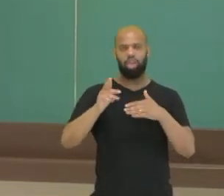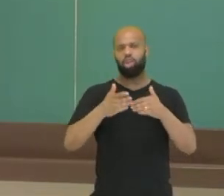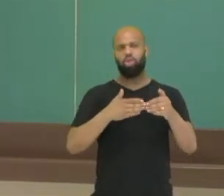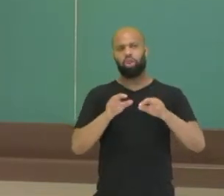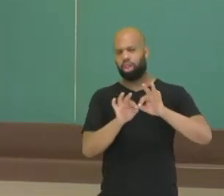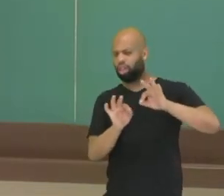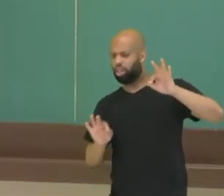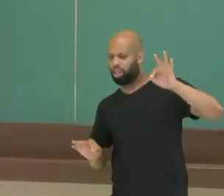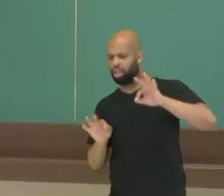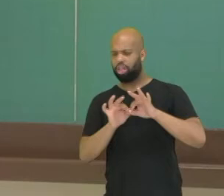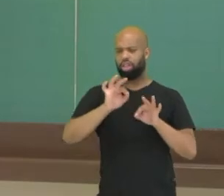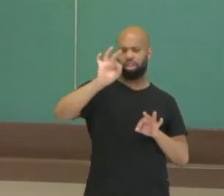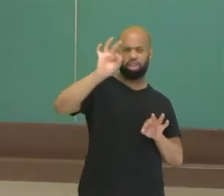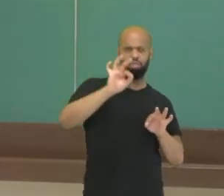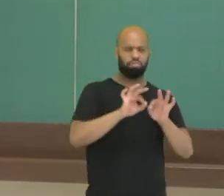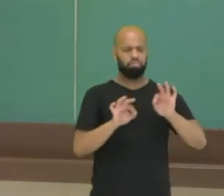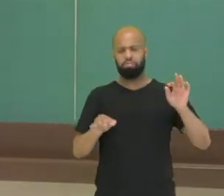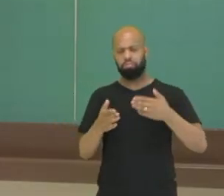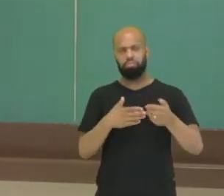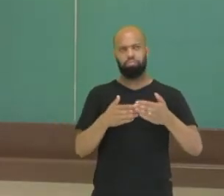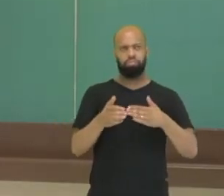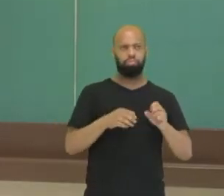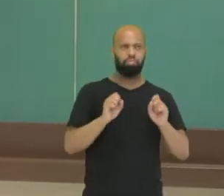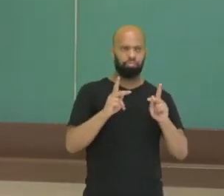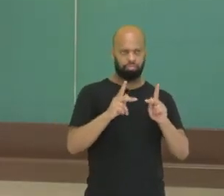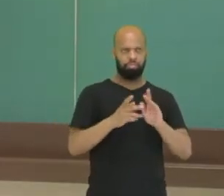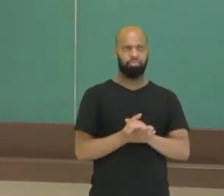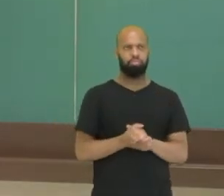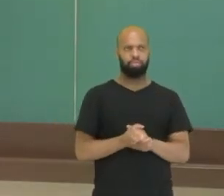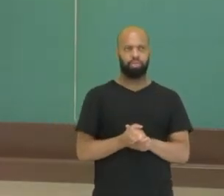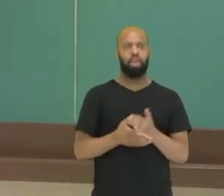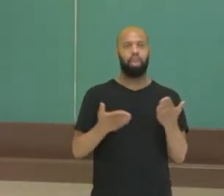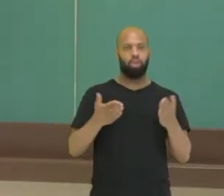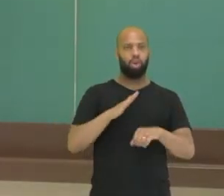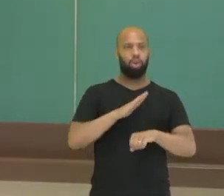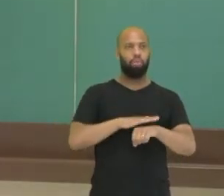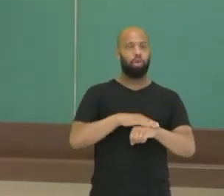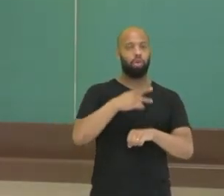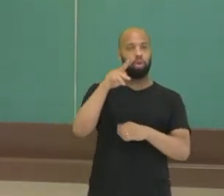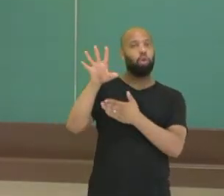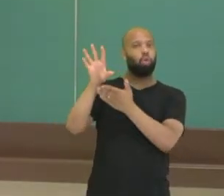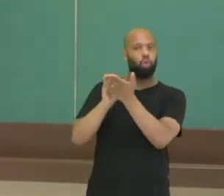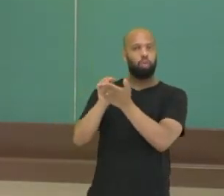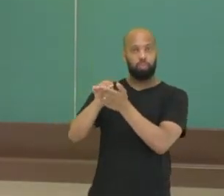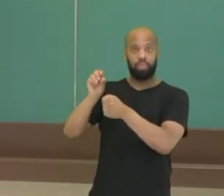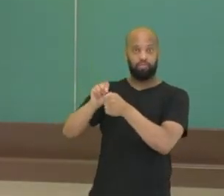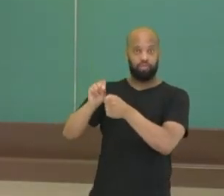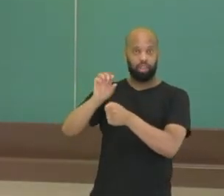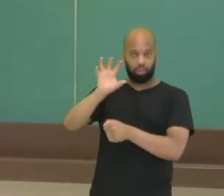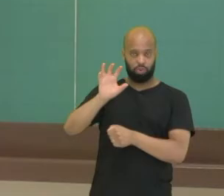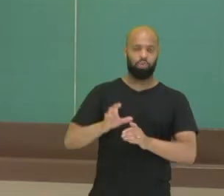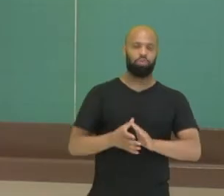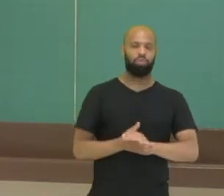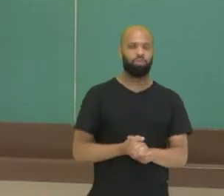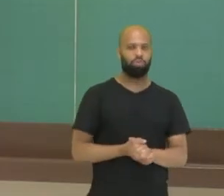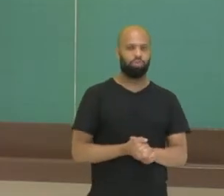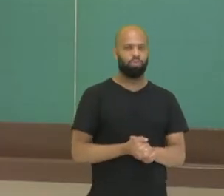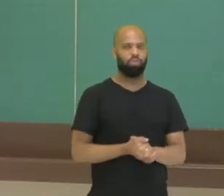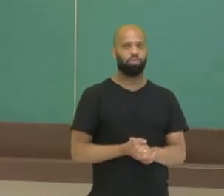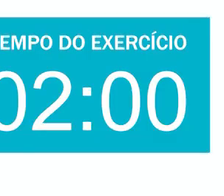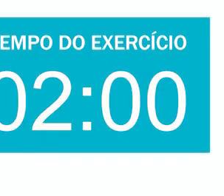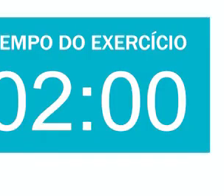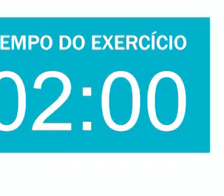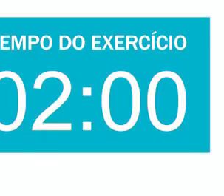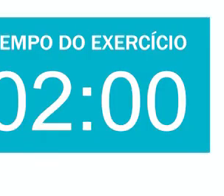direção. Desenhe para cá. Beleza? Agora, nós vamos copiar esses dois pedaços ali. Então, já